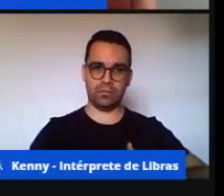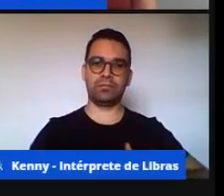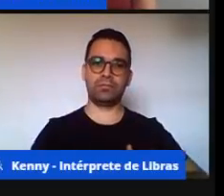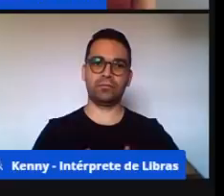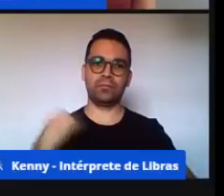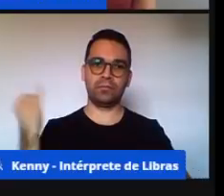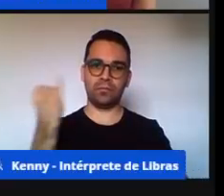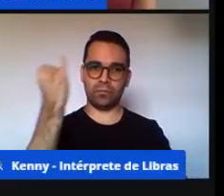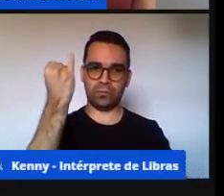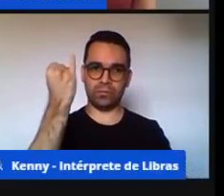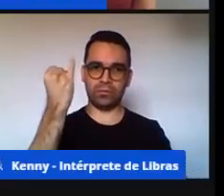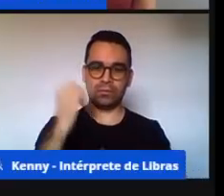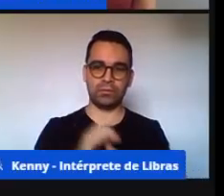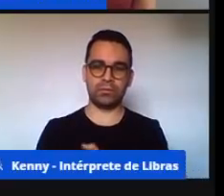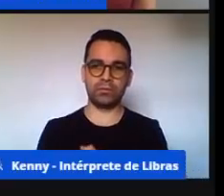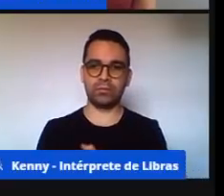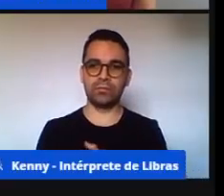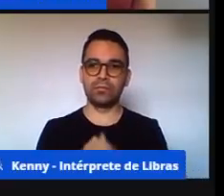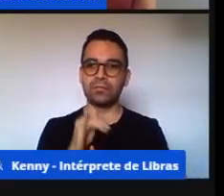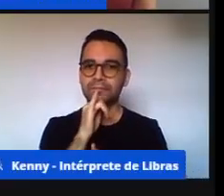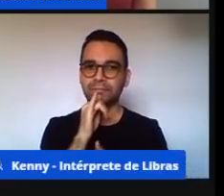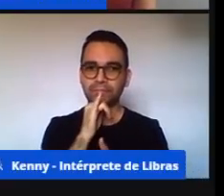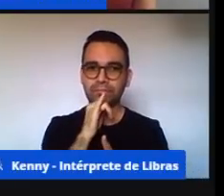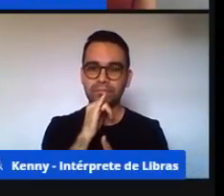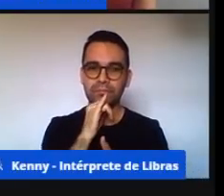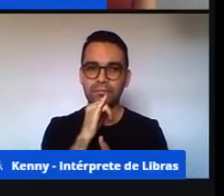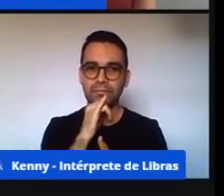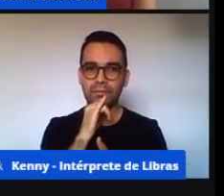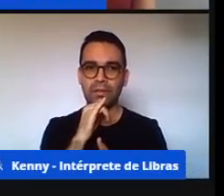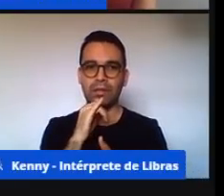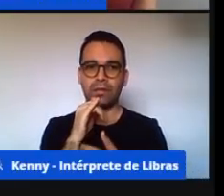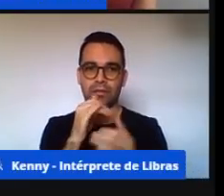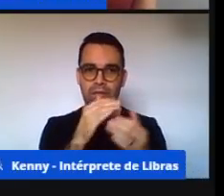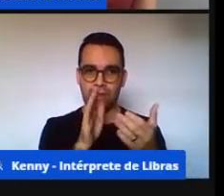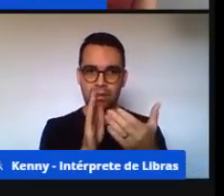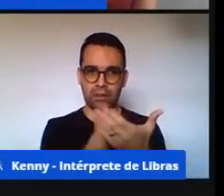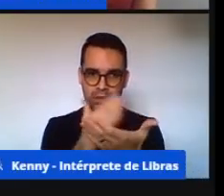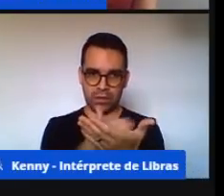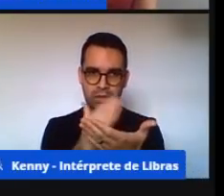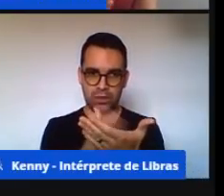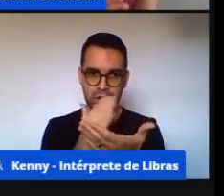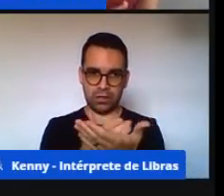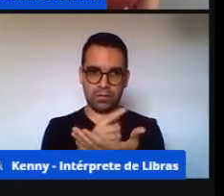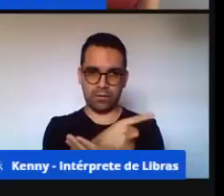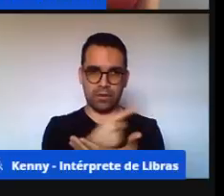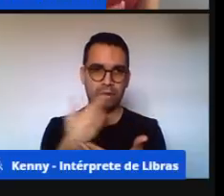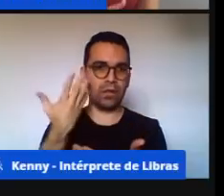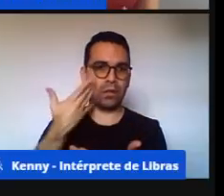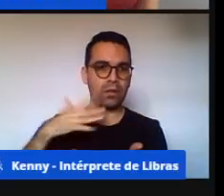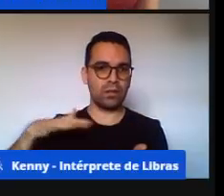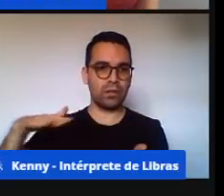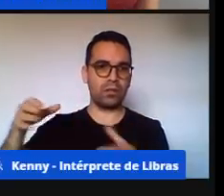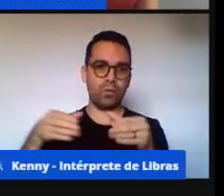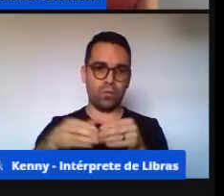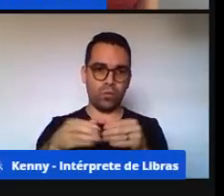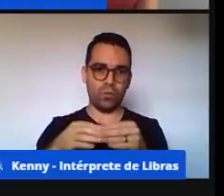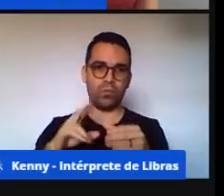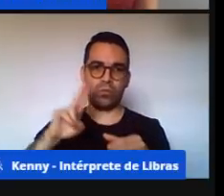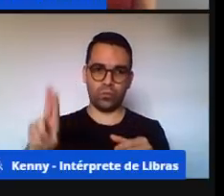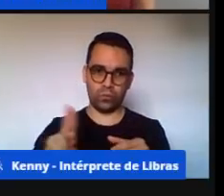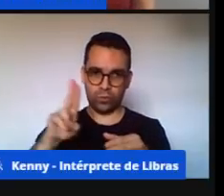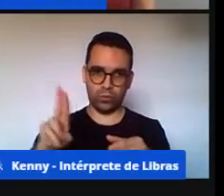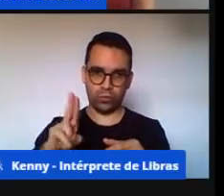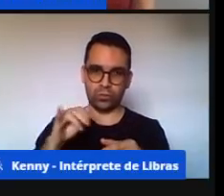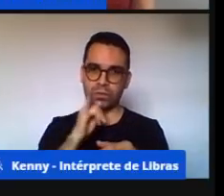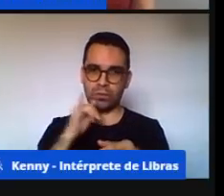livro separado, depois que ela terminou de usar, numa quarentena, vamos dizer assim, de 3 dias. Então, vamos supor, a criança pegou o livro na segunda.